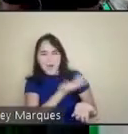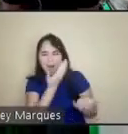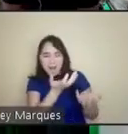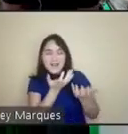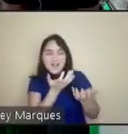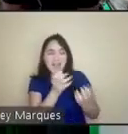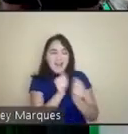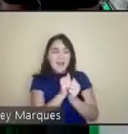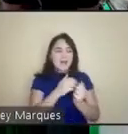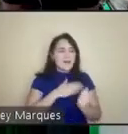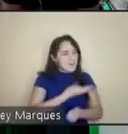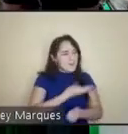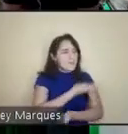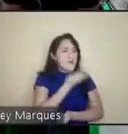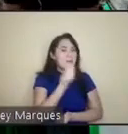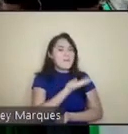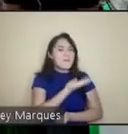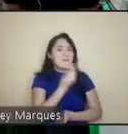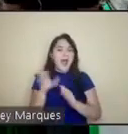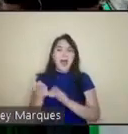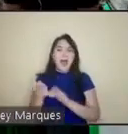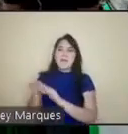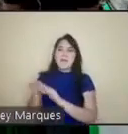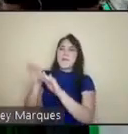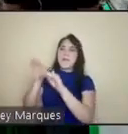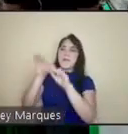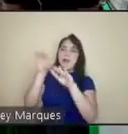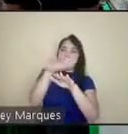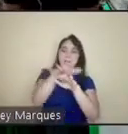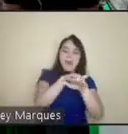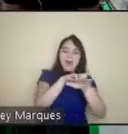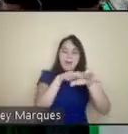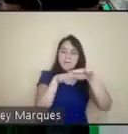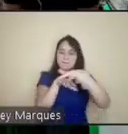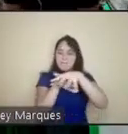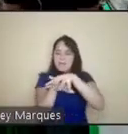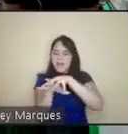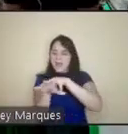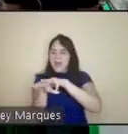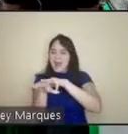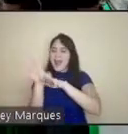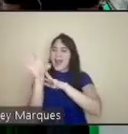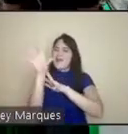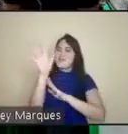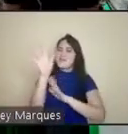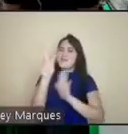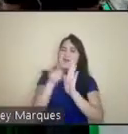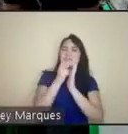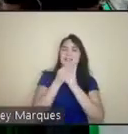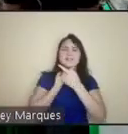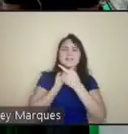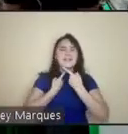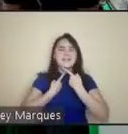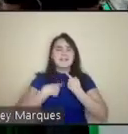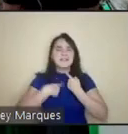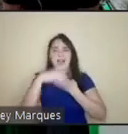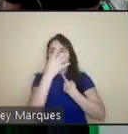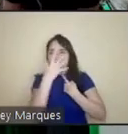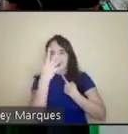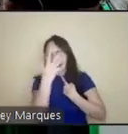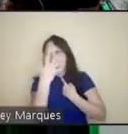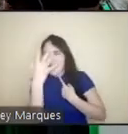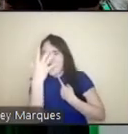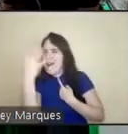ir mais eu vambora. As asas da borboleta são pontes para o desejo, me espanto quando vejo